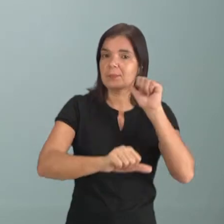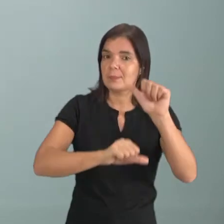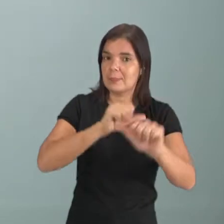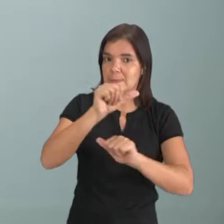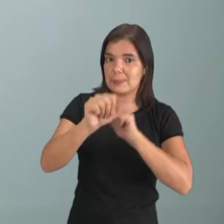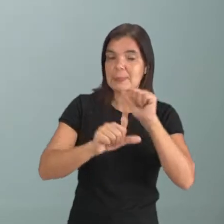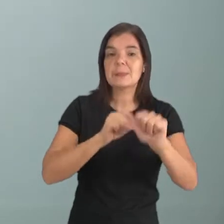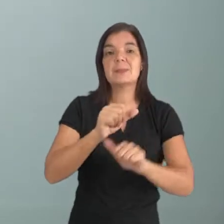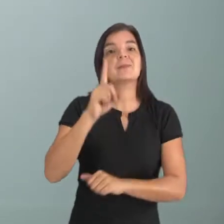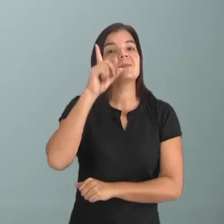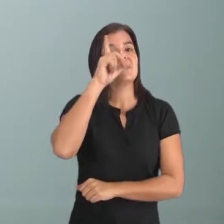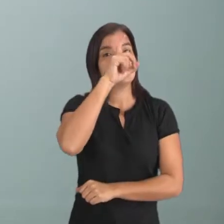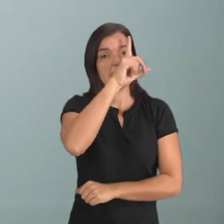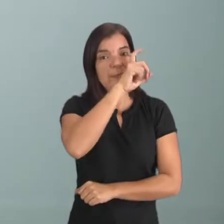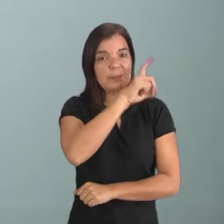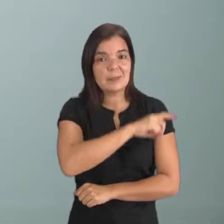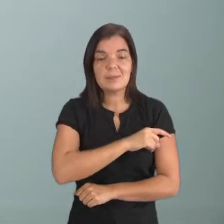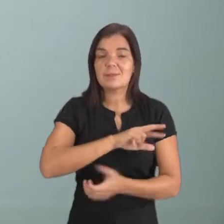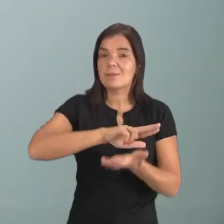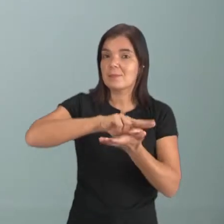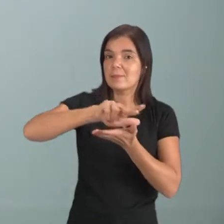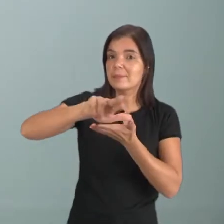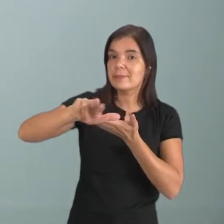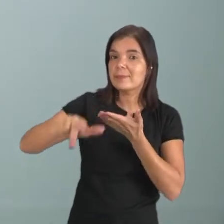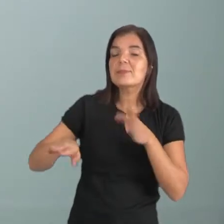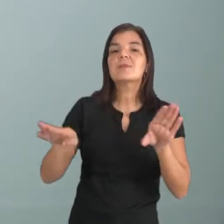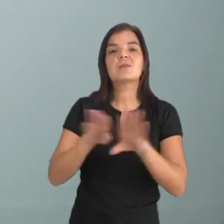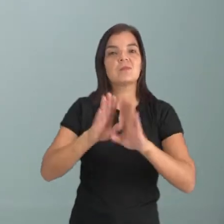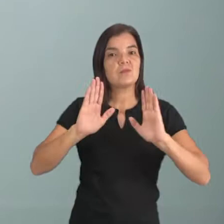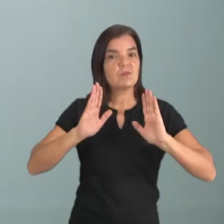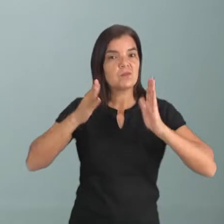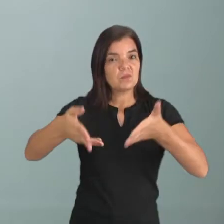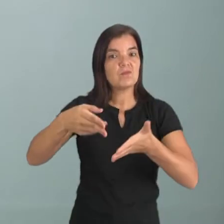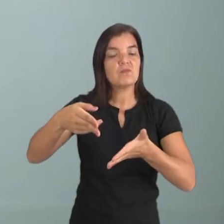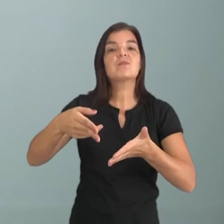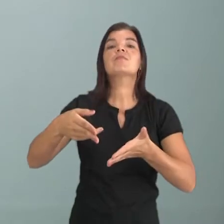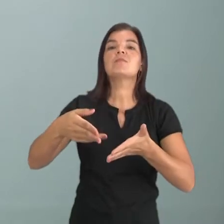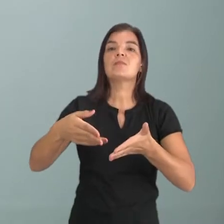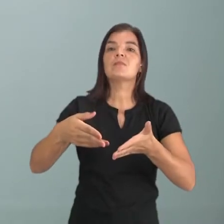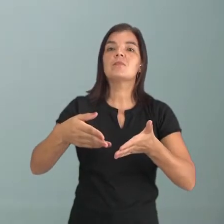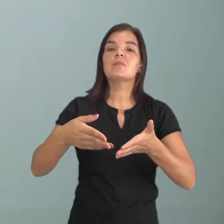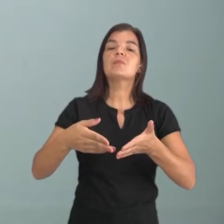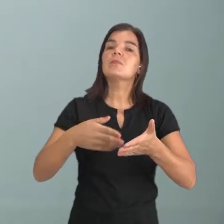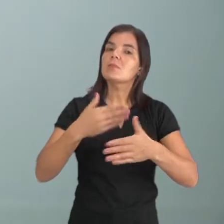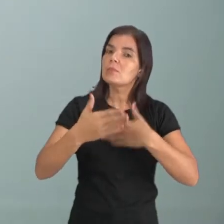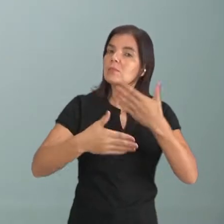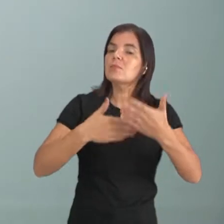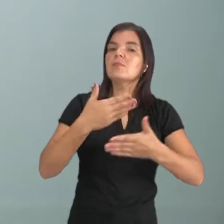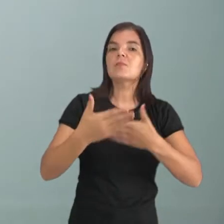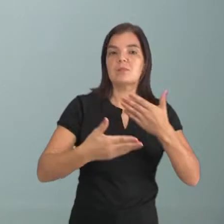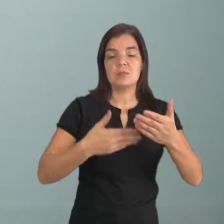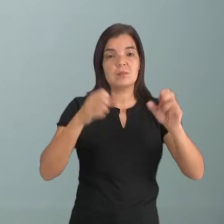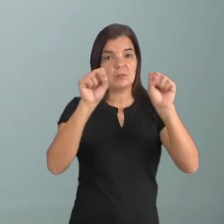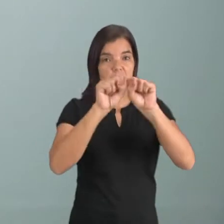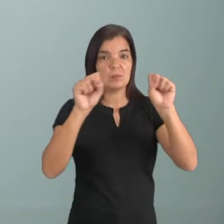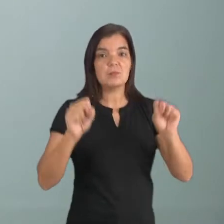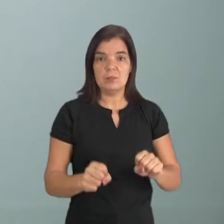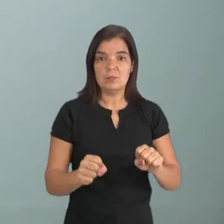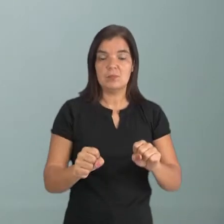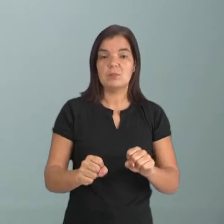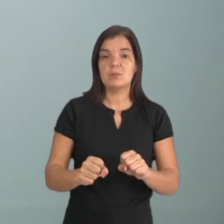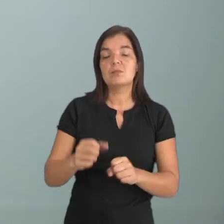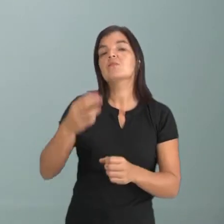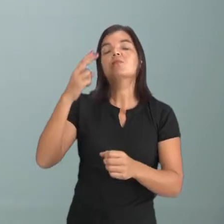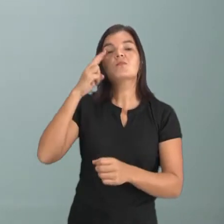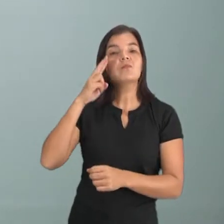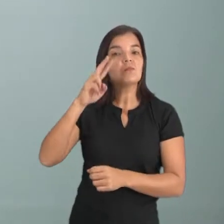mudanças, dificilmente há variações. Ele se fixa naquilo e passa a ter um sistema de crença e